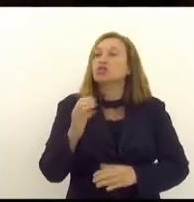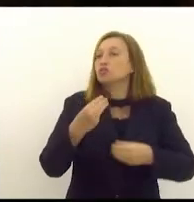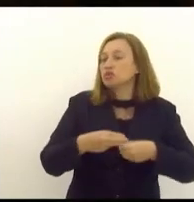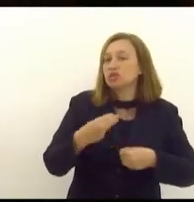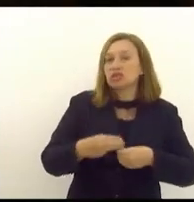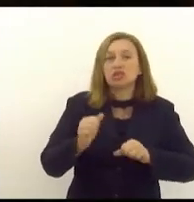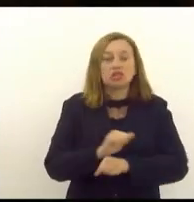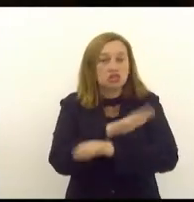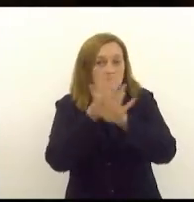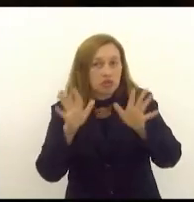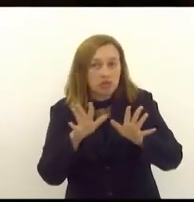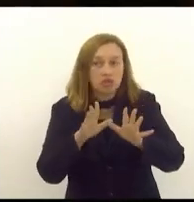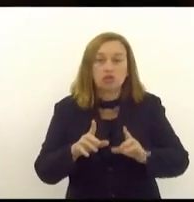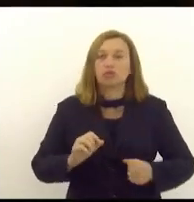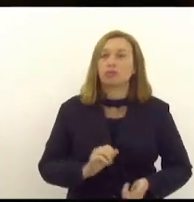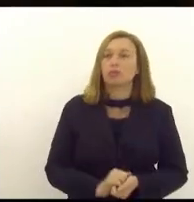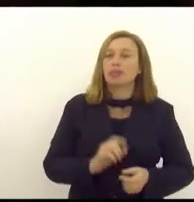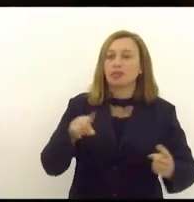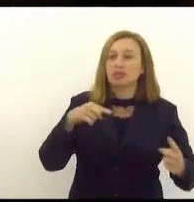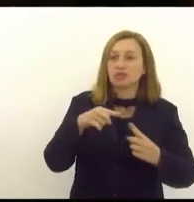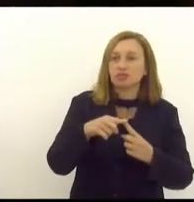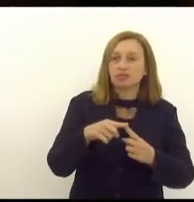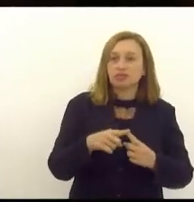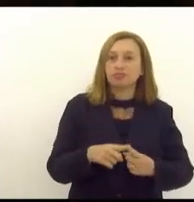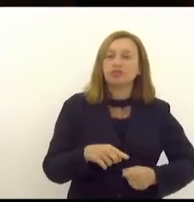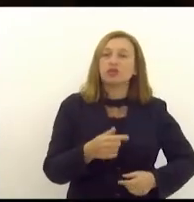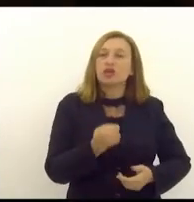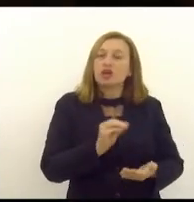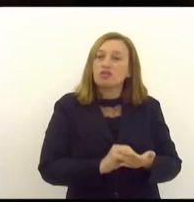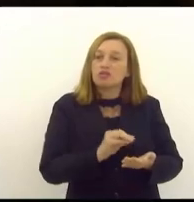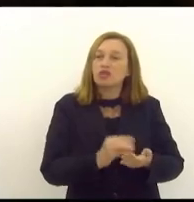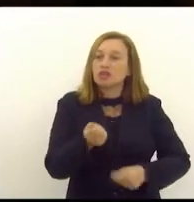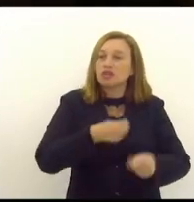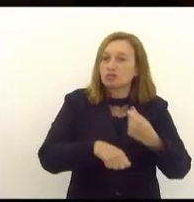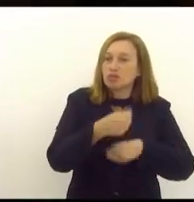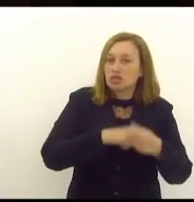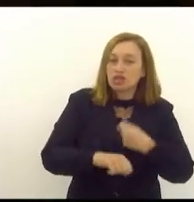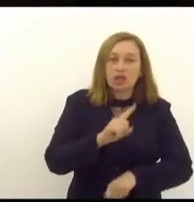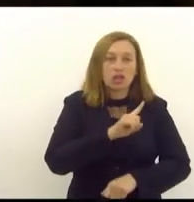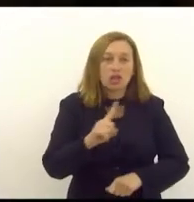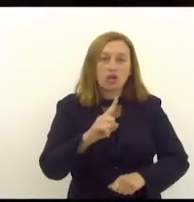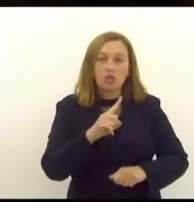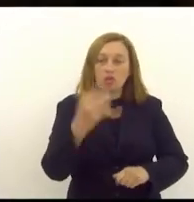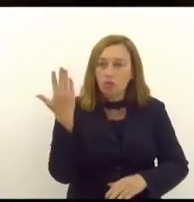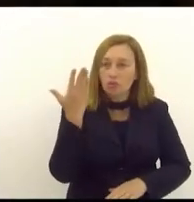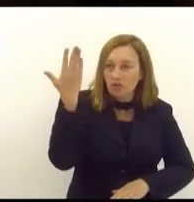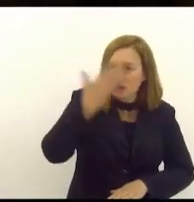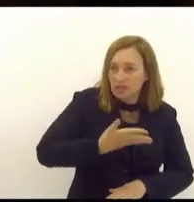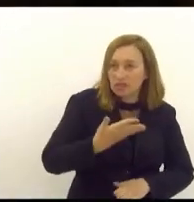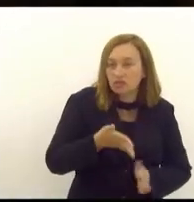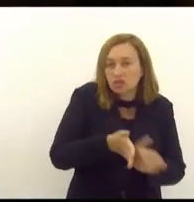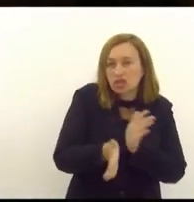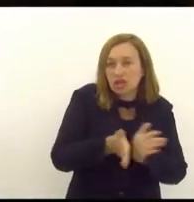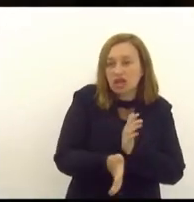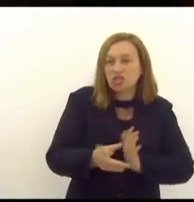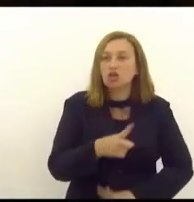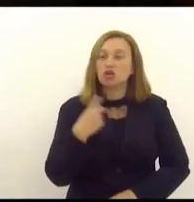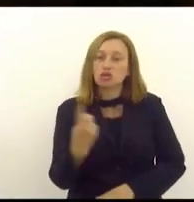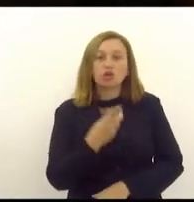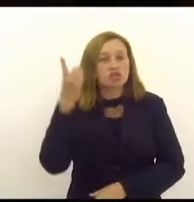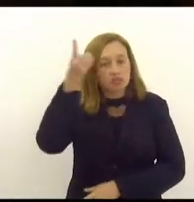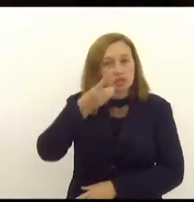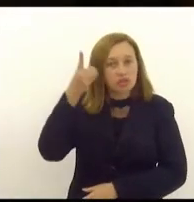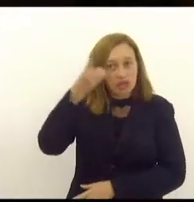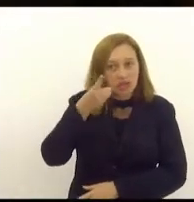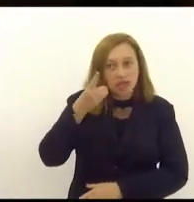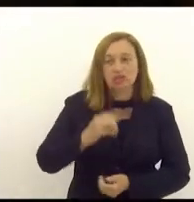clara e objetiva sobre improbidade administrativa não prestação de contas portanto nós deputados que